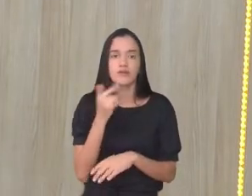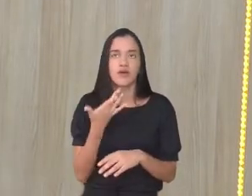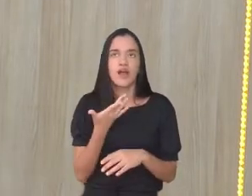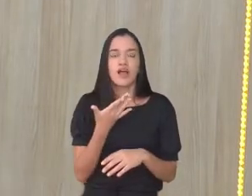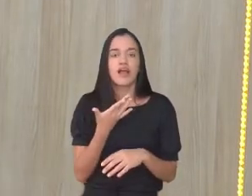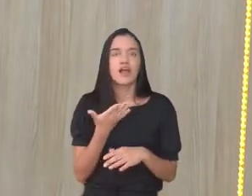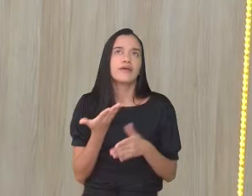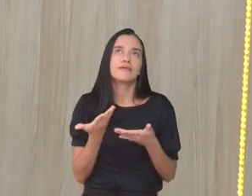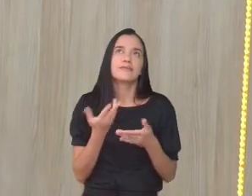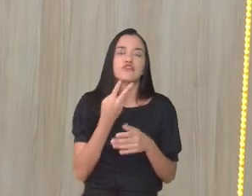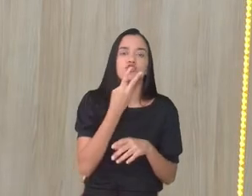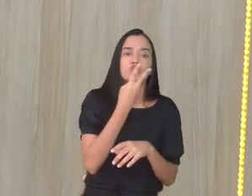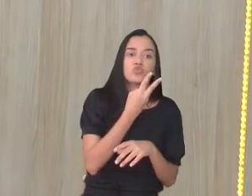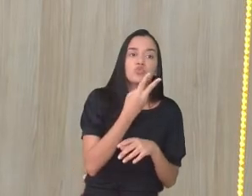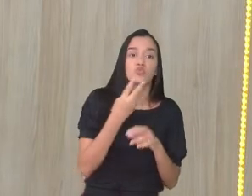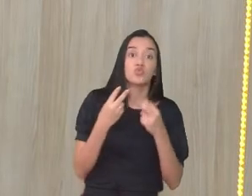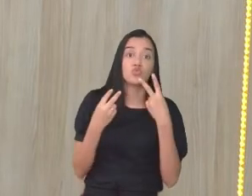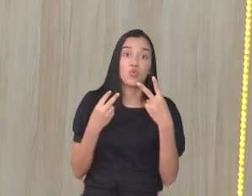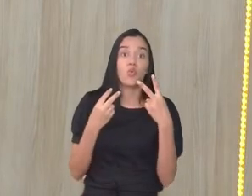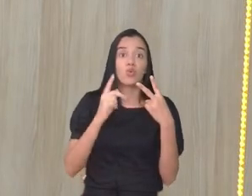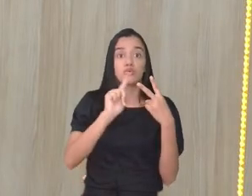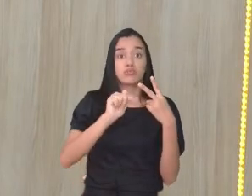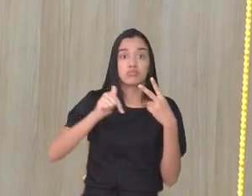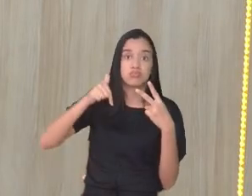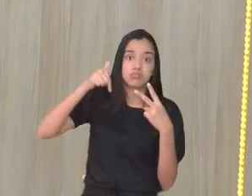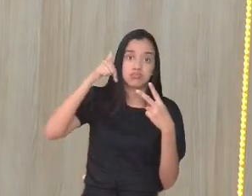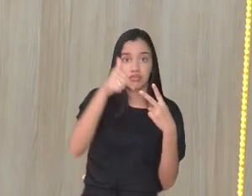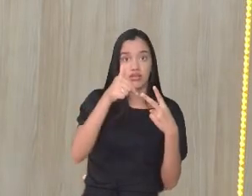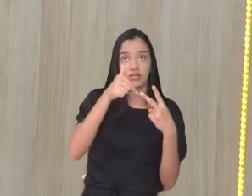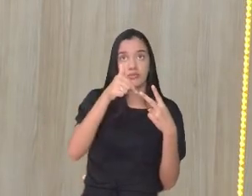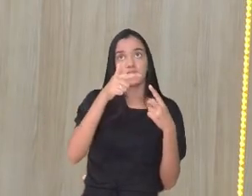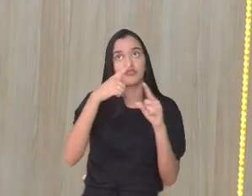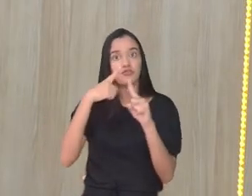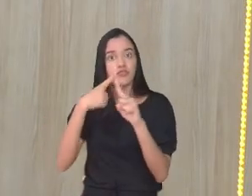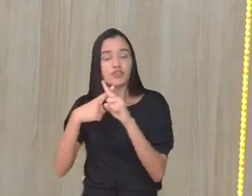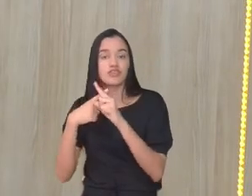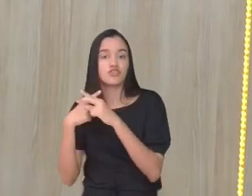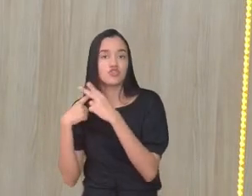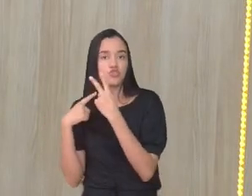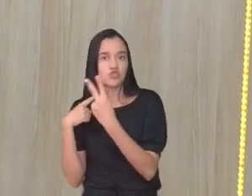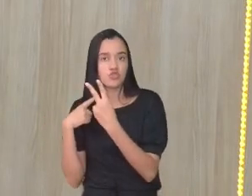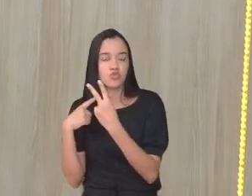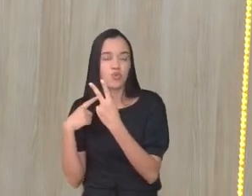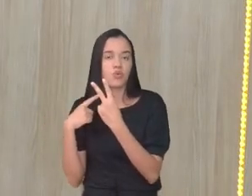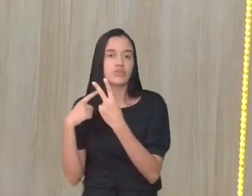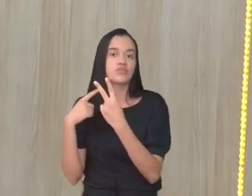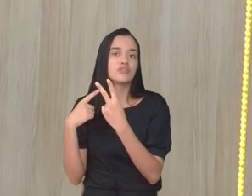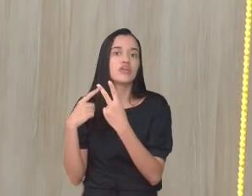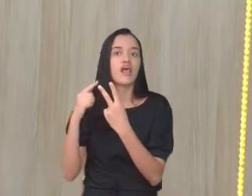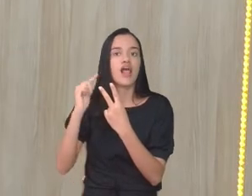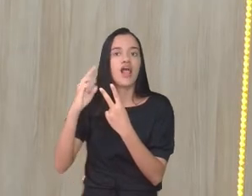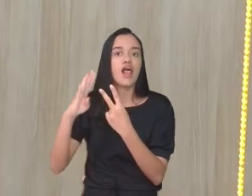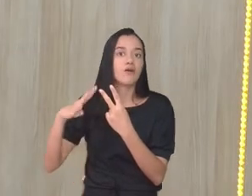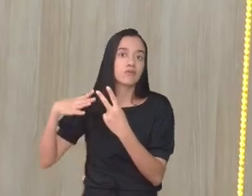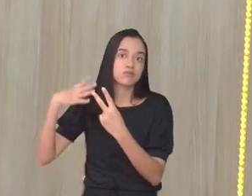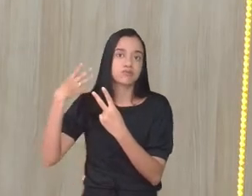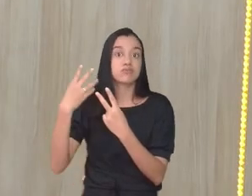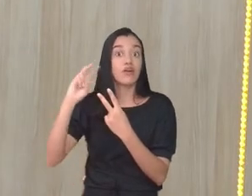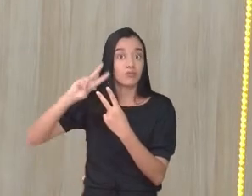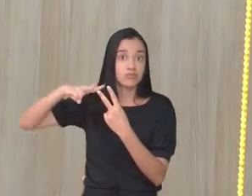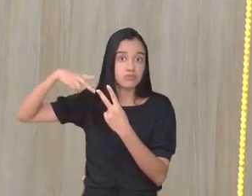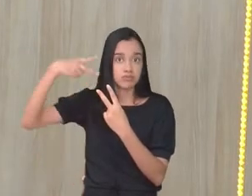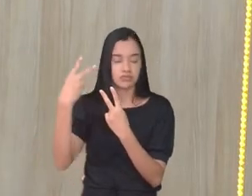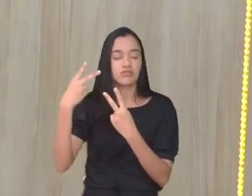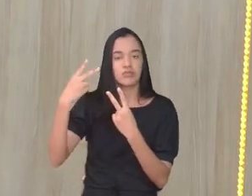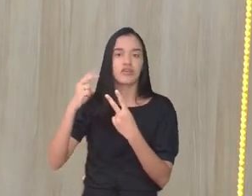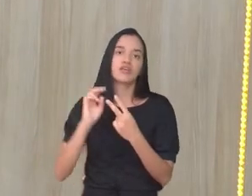é 2 elevado à sétima potência vezes 2 elevado ao quadrado. Aí você vai lá e aplica a